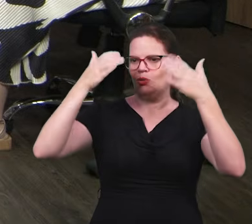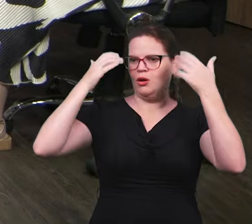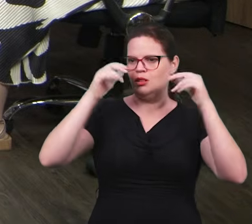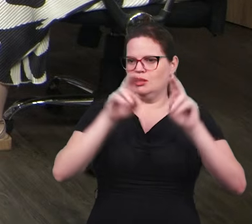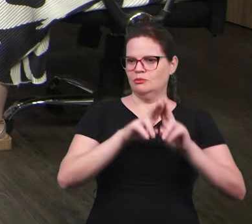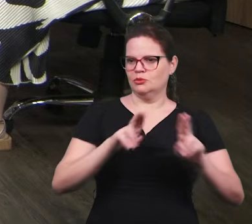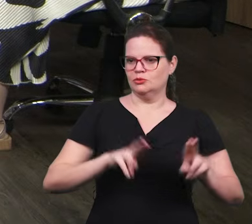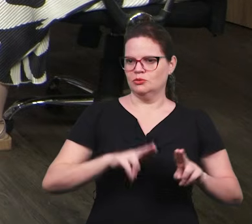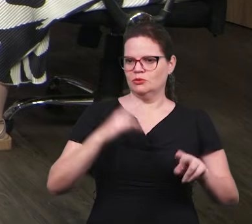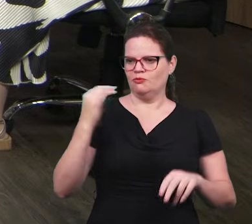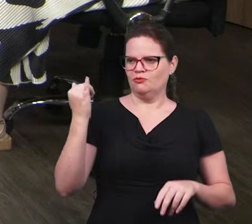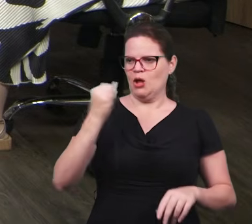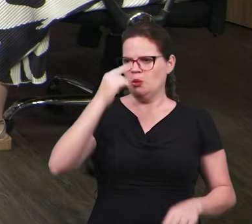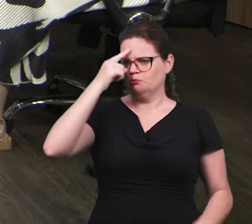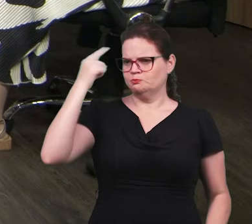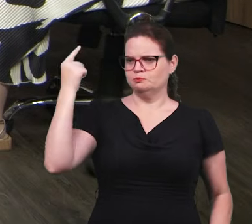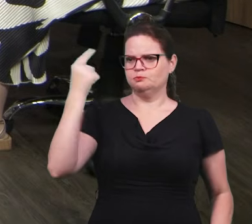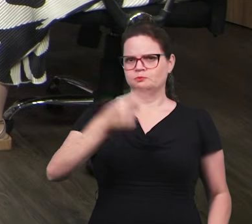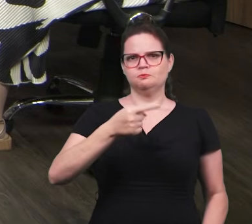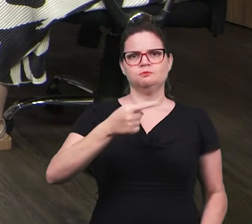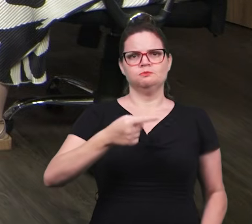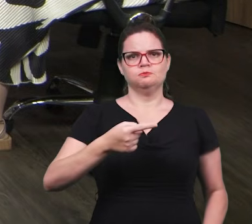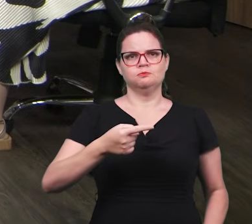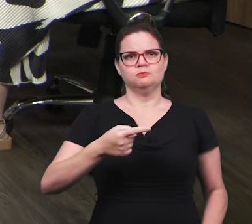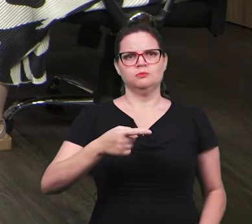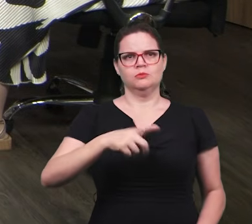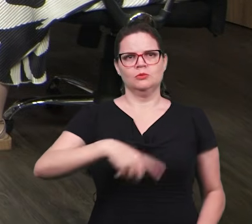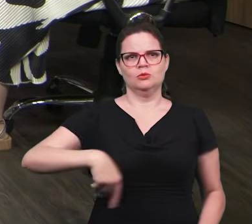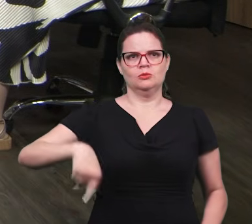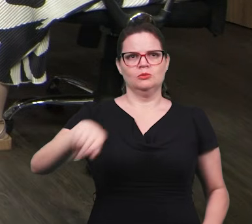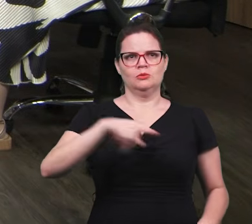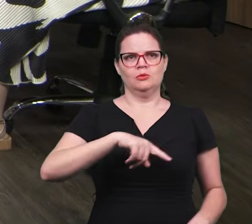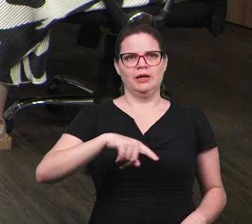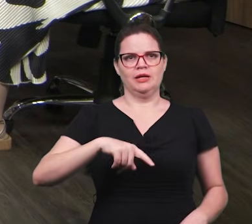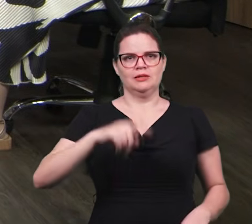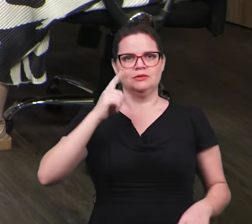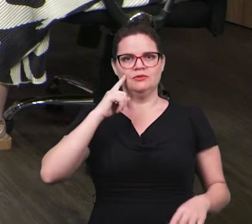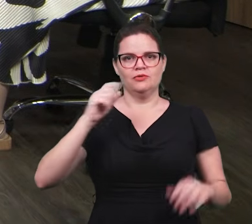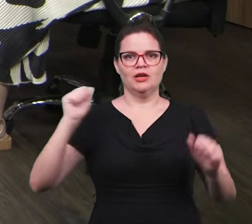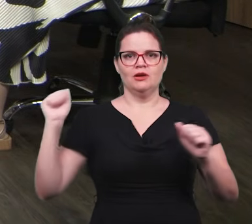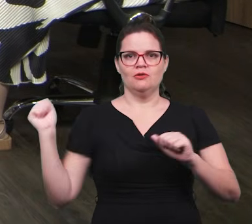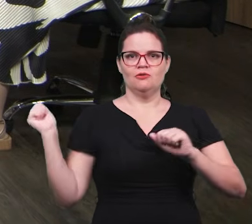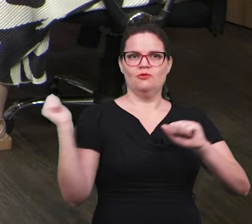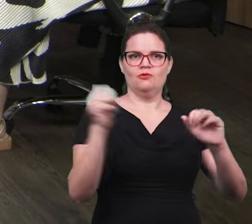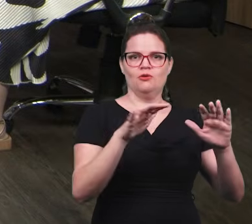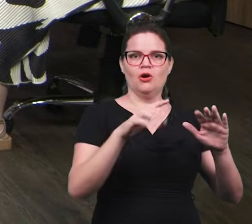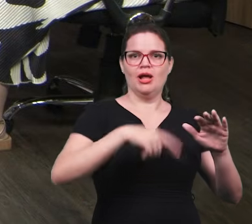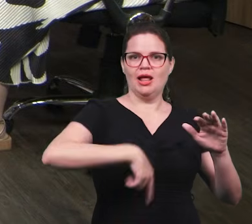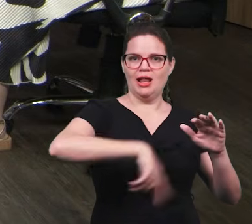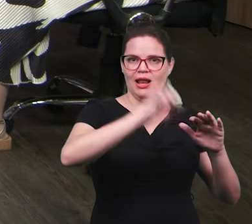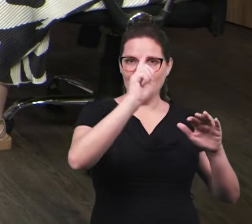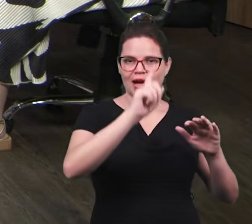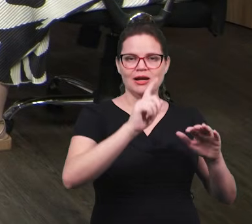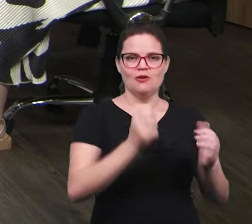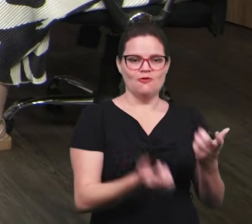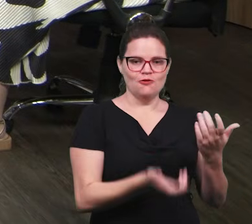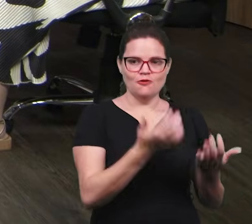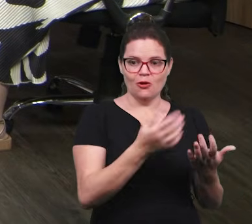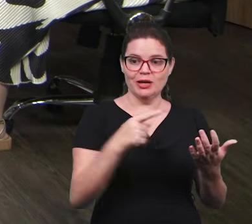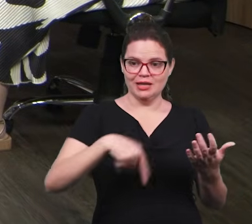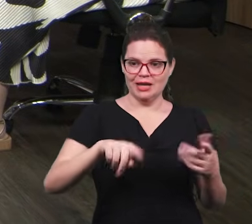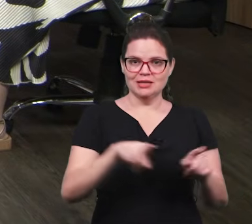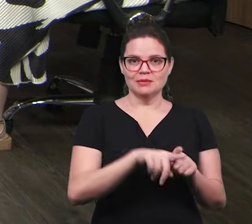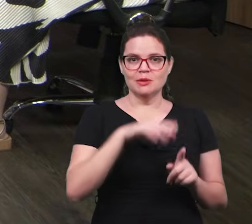com tanto ímpeto quanto os homens, eles jogaram o pessoal dentro do fogo e morreram queimados, né? Entendeu?